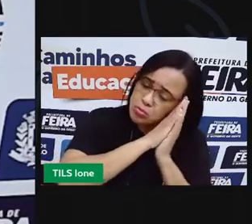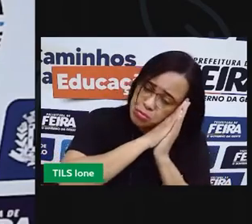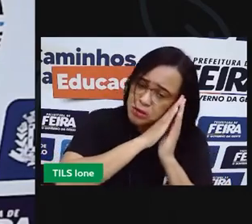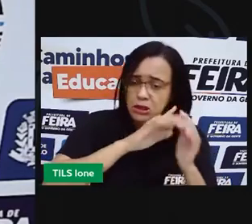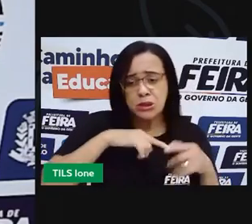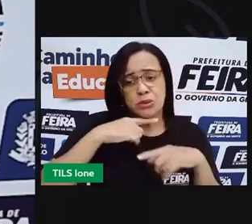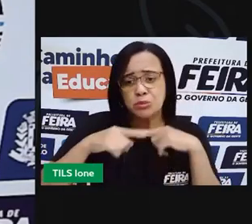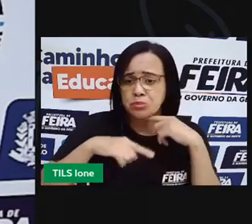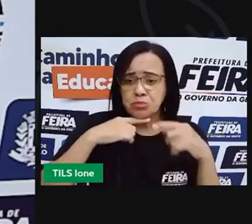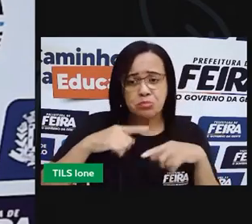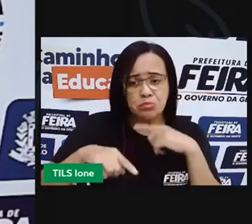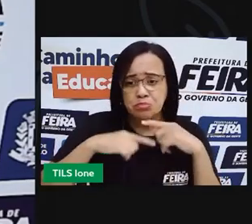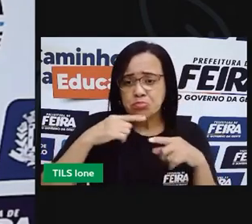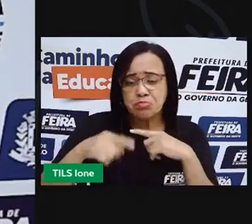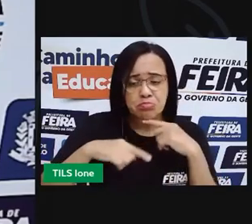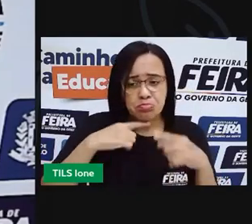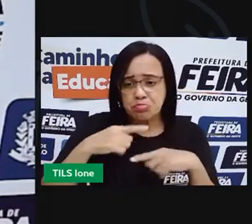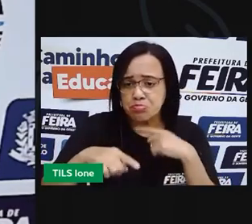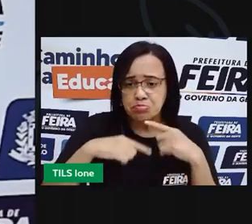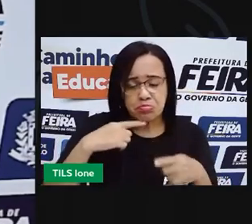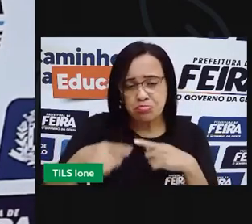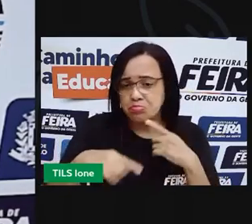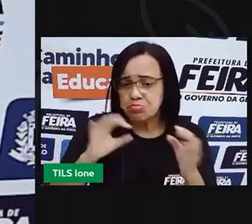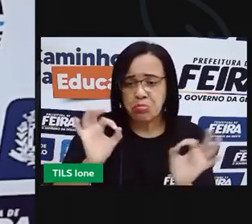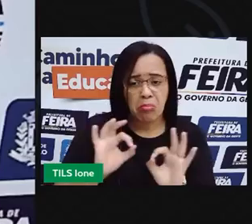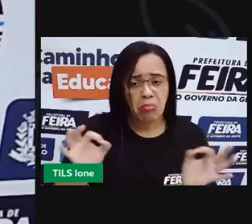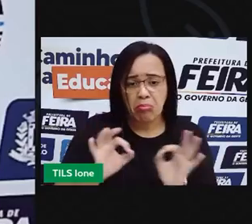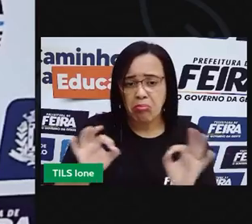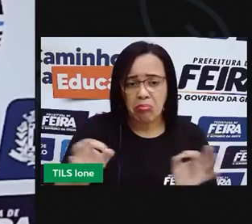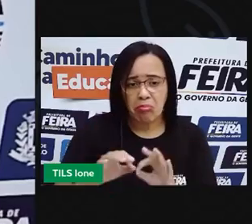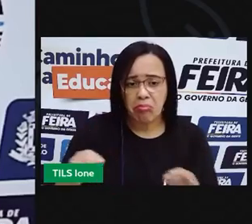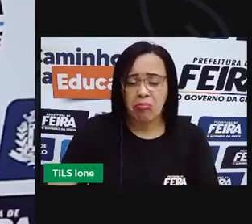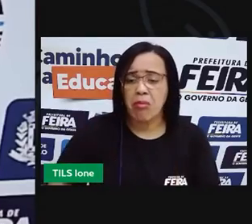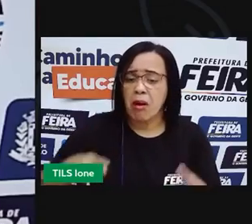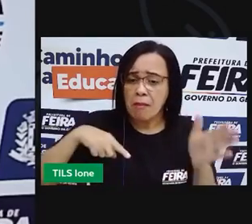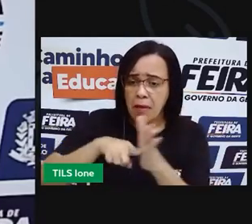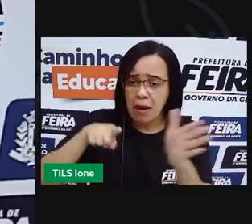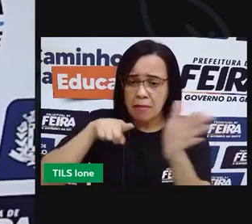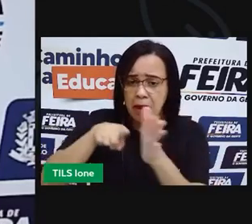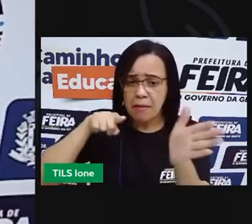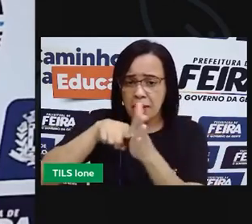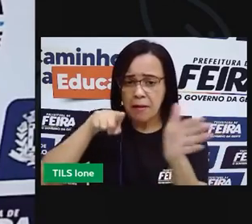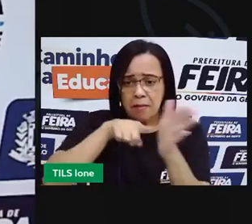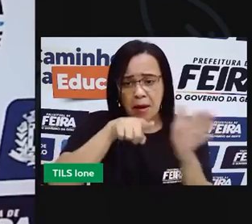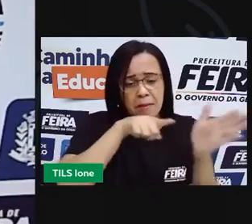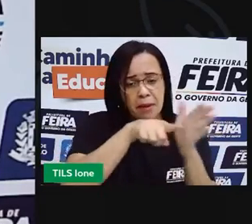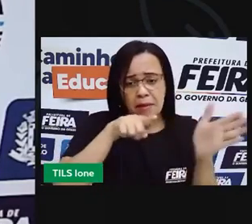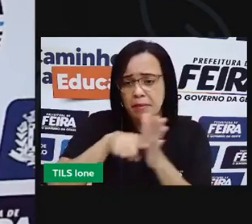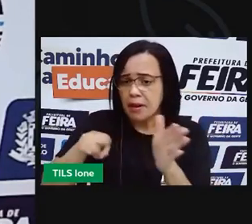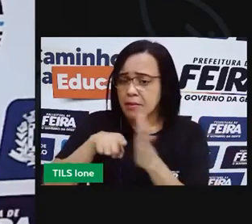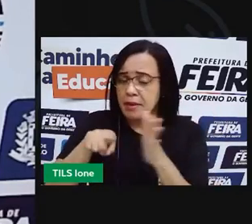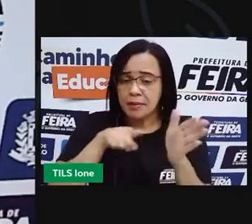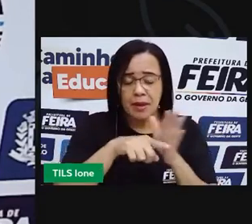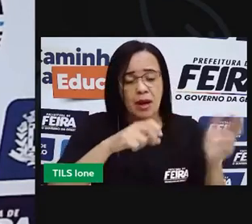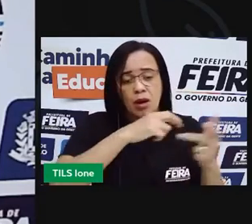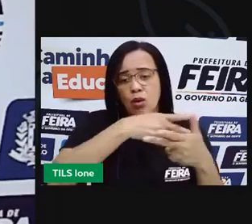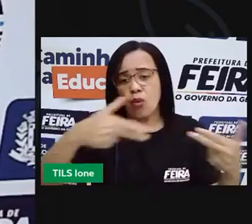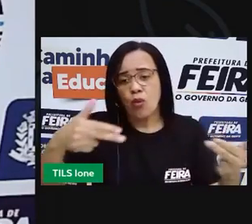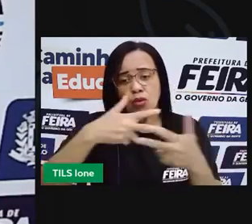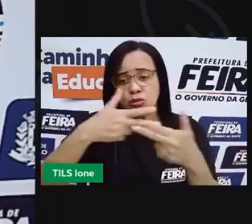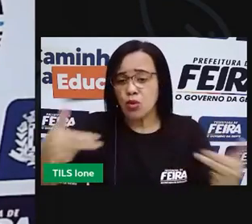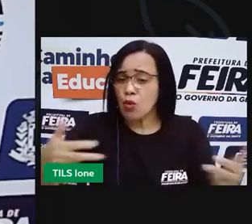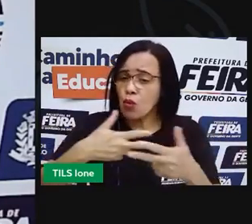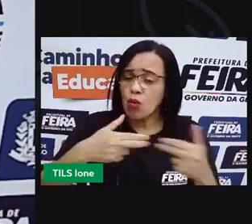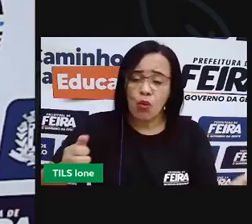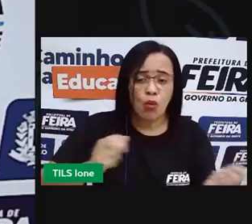ali tentando de diversos comigo né é